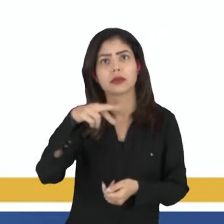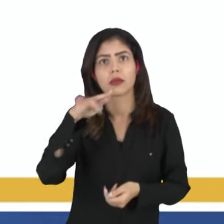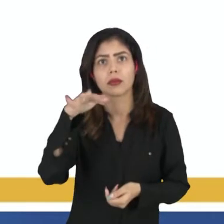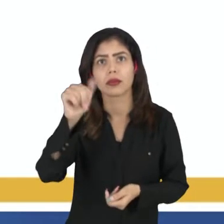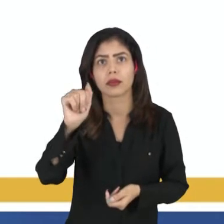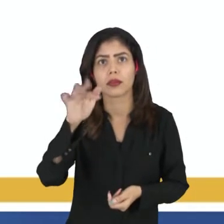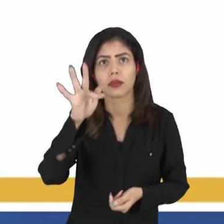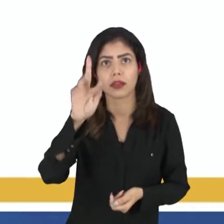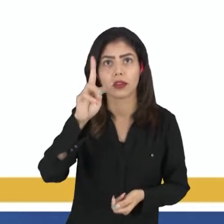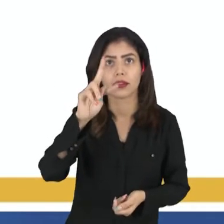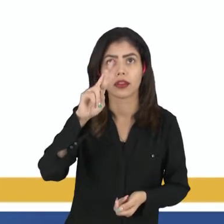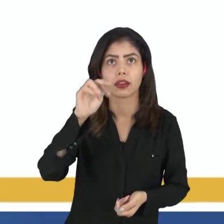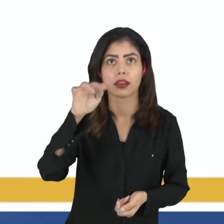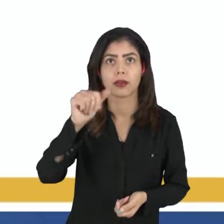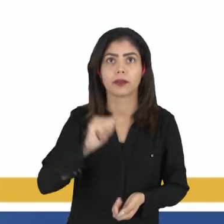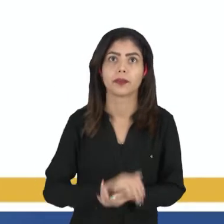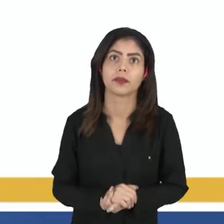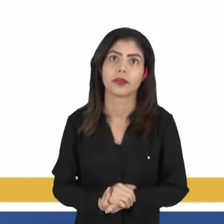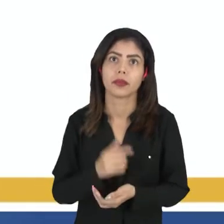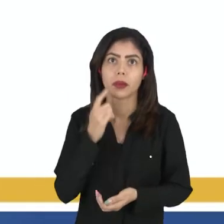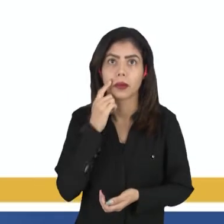fractal.